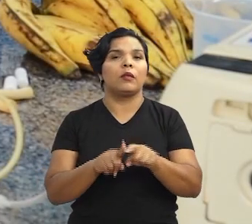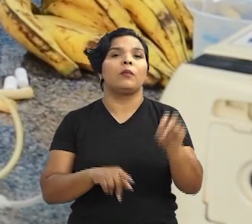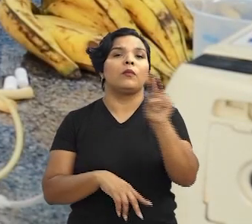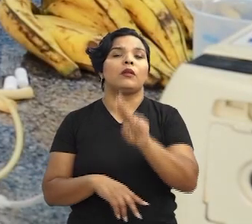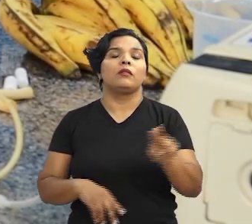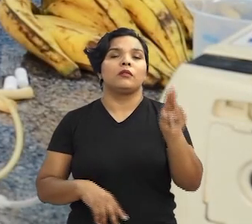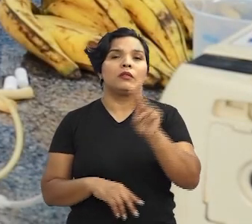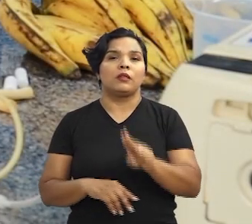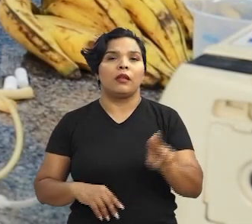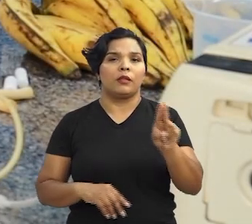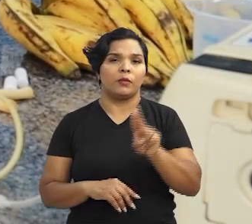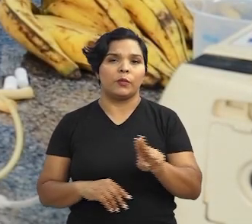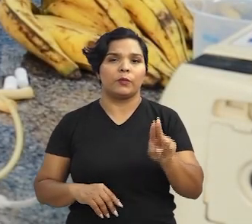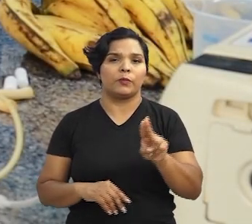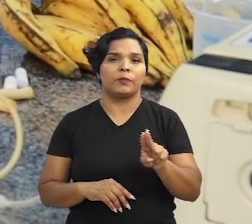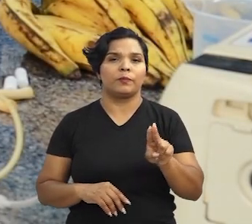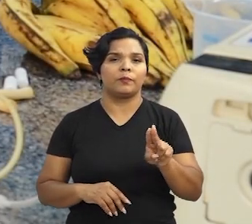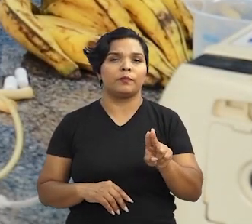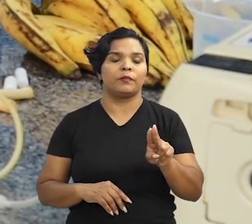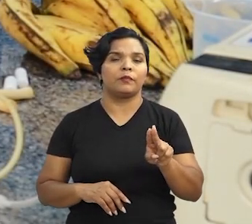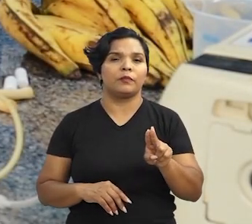usado também em